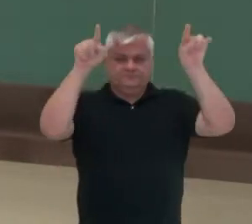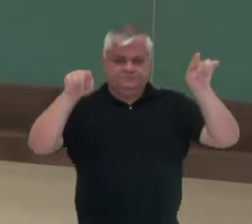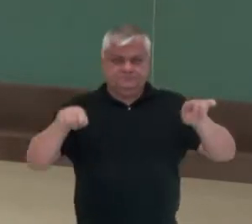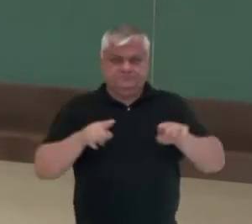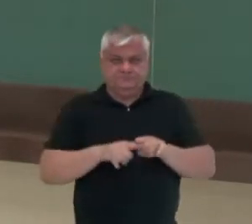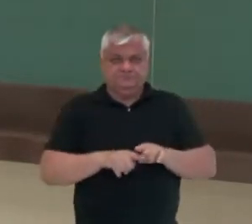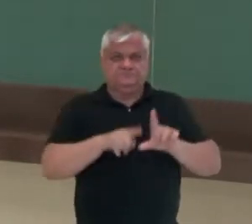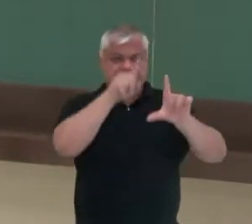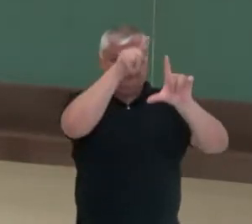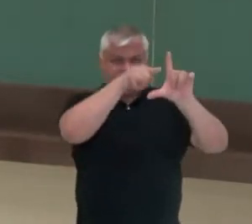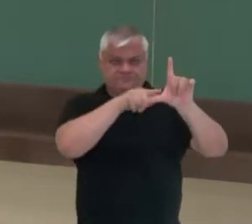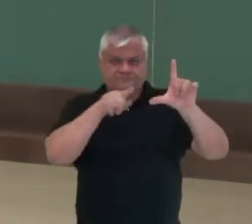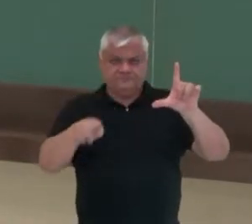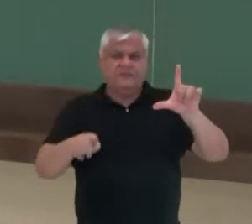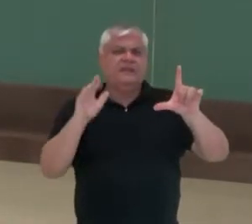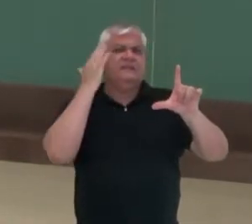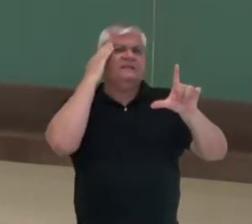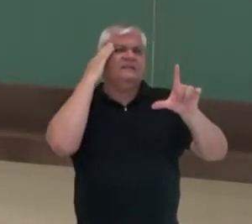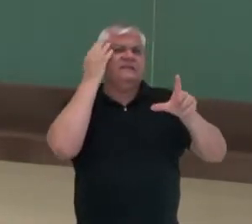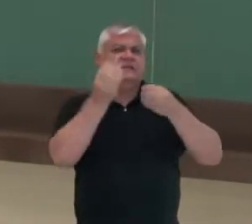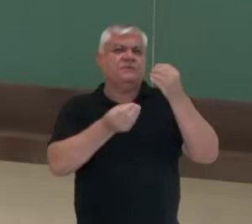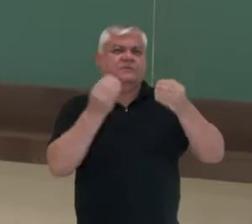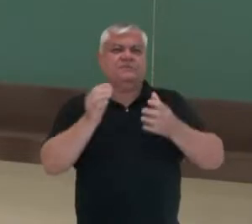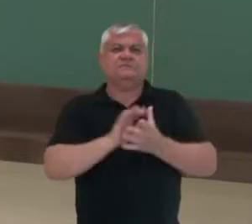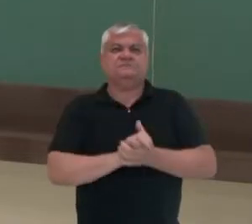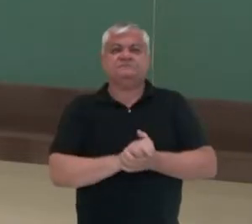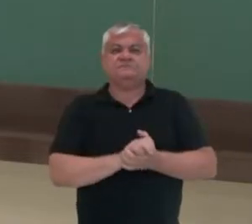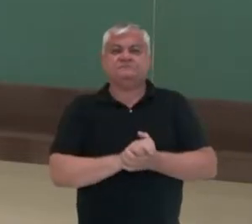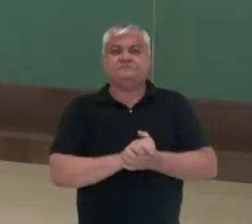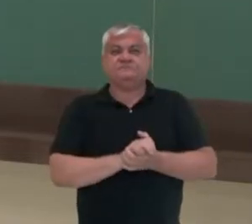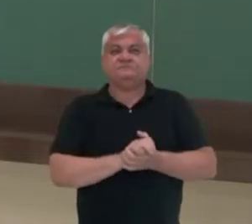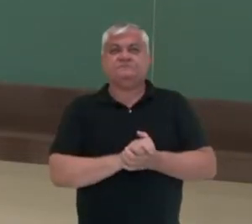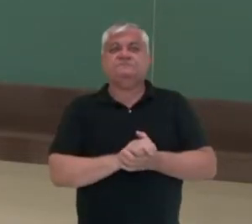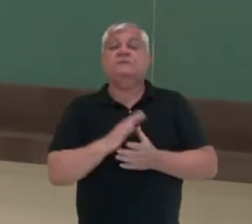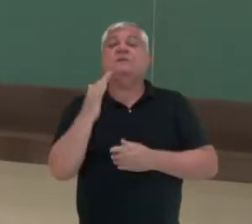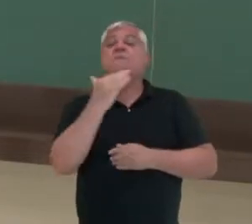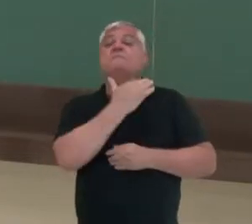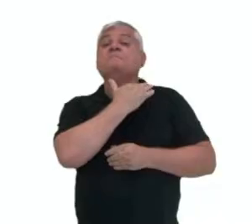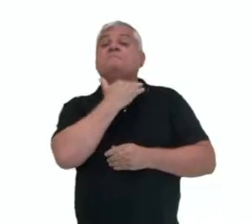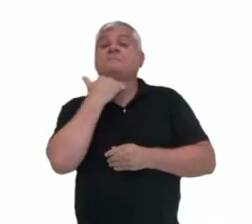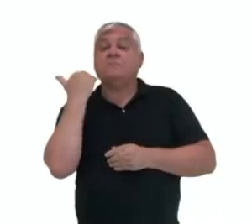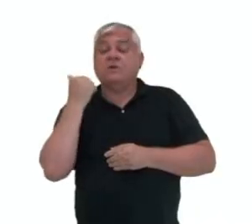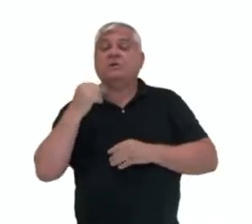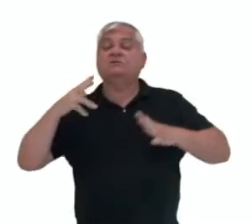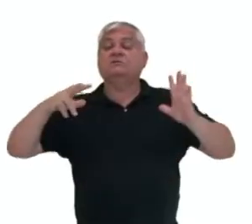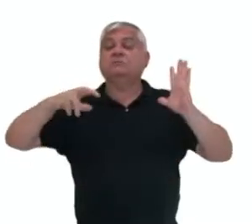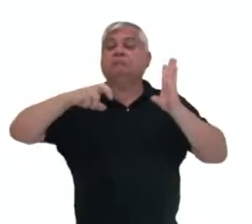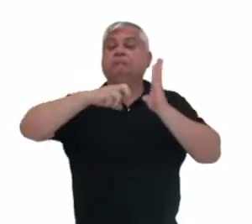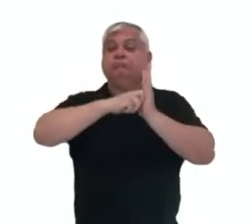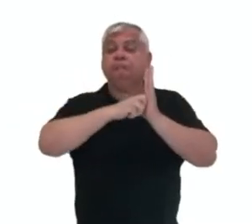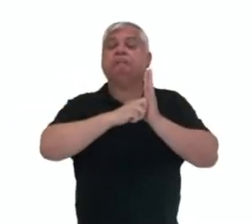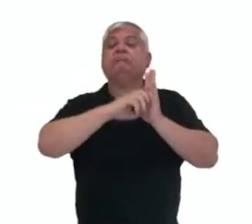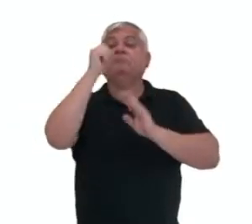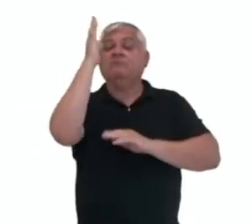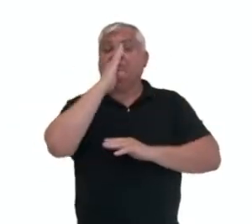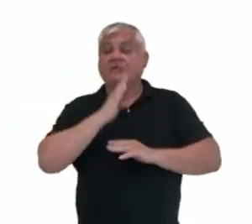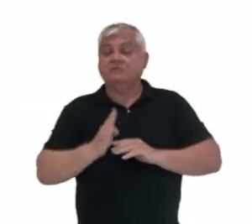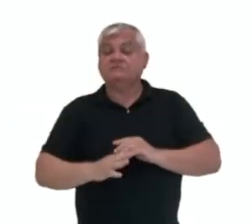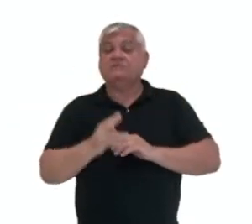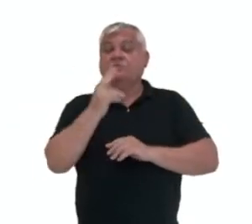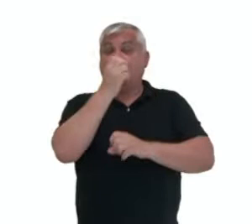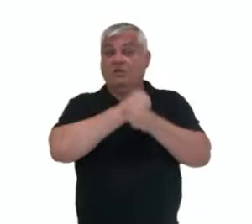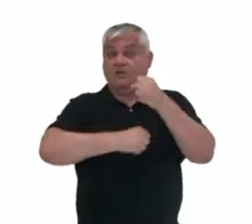aqui a gente tem um gráfico, vamos tentar interpretar essa situação. Ó, mortes por acidente de trânsito no Brasil de 2006